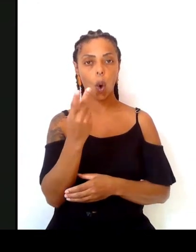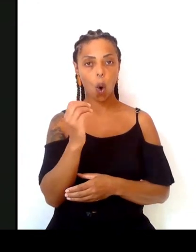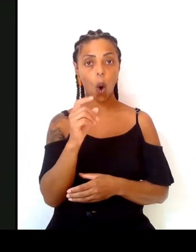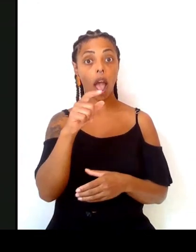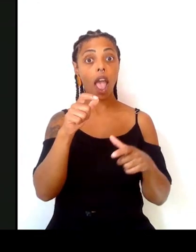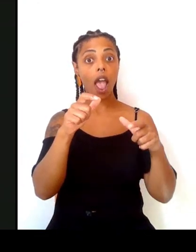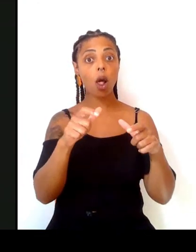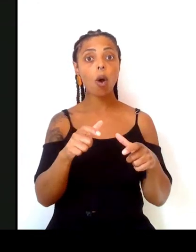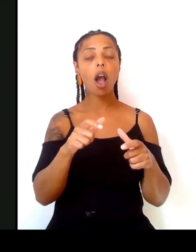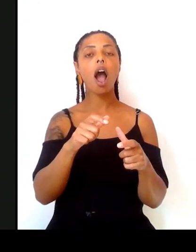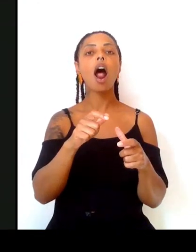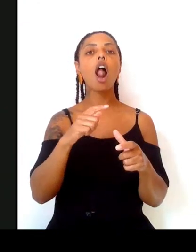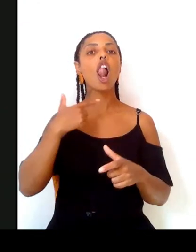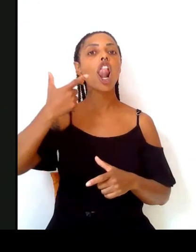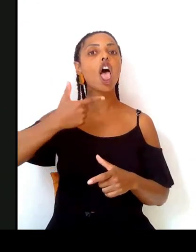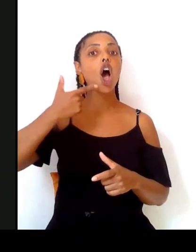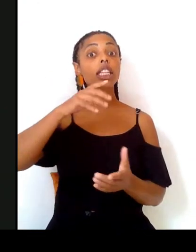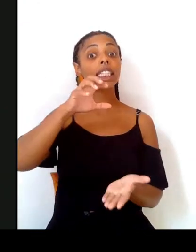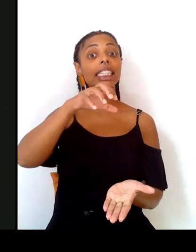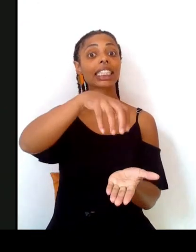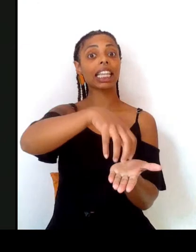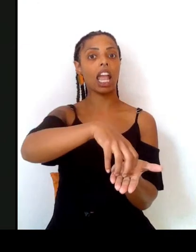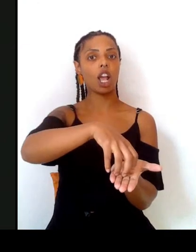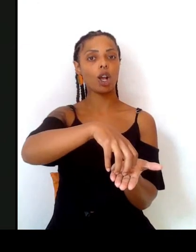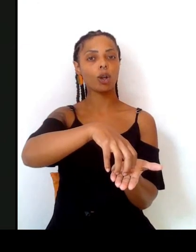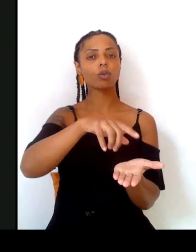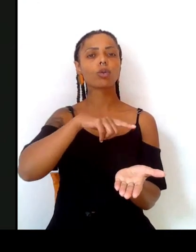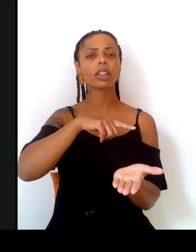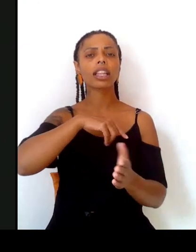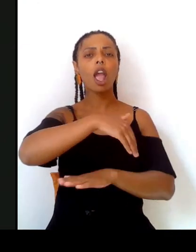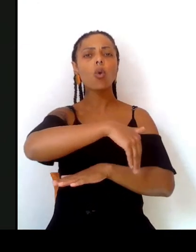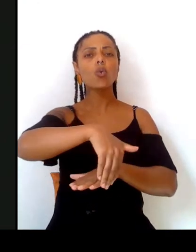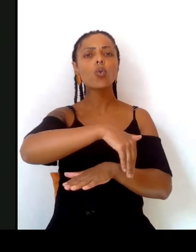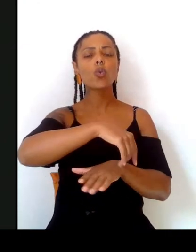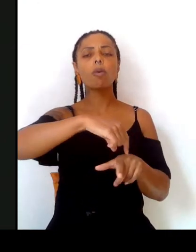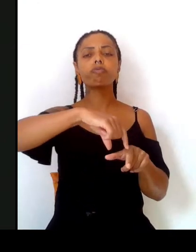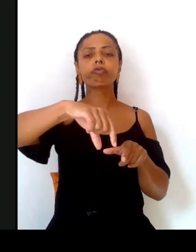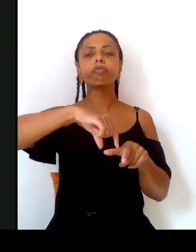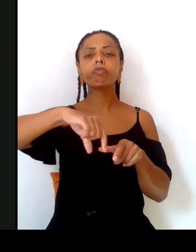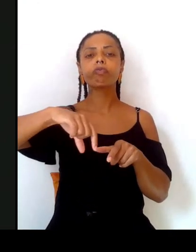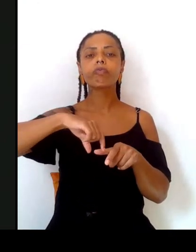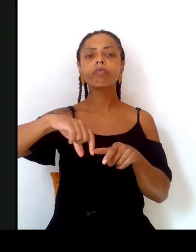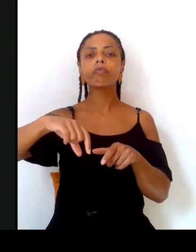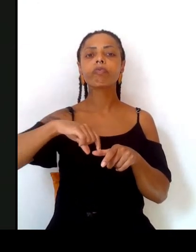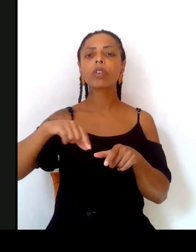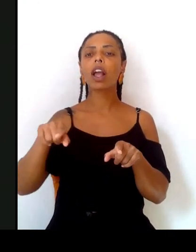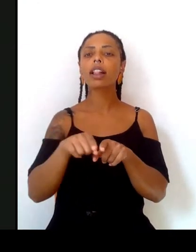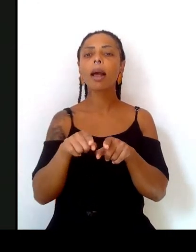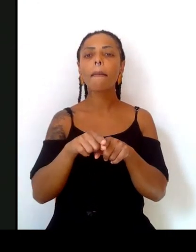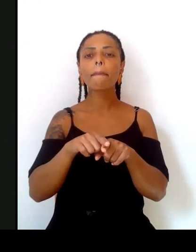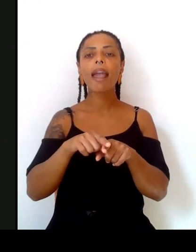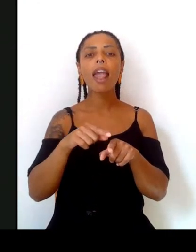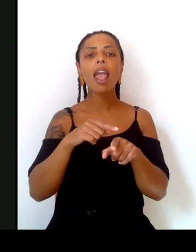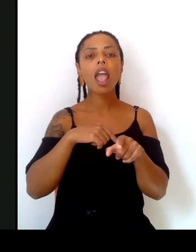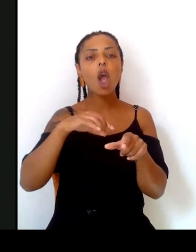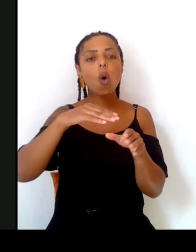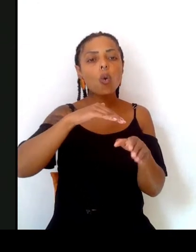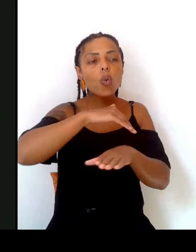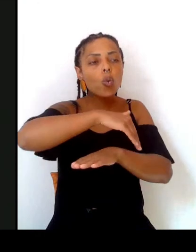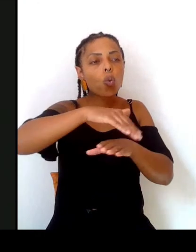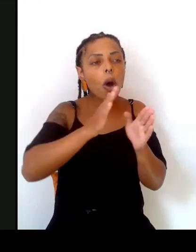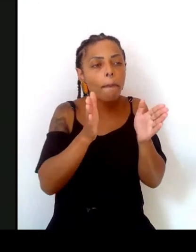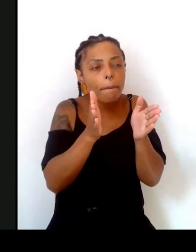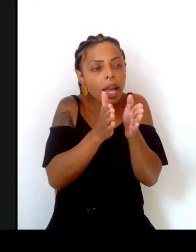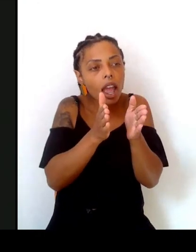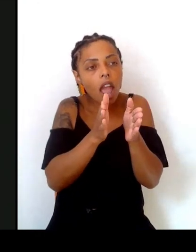é uma série de ruas e ecos interconectados nos anos